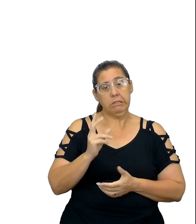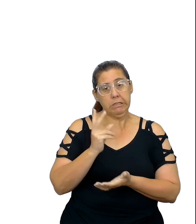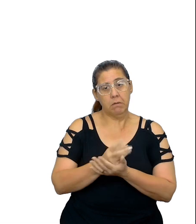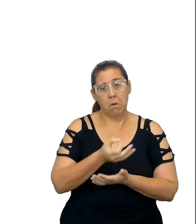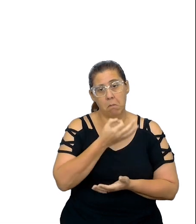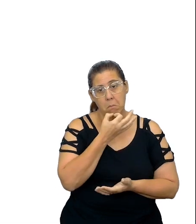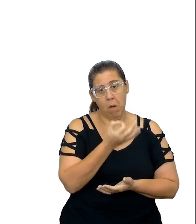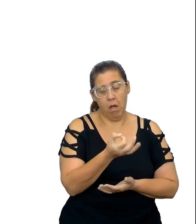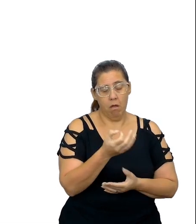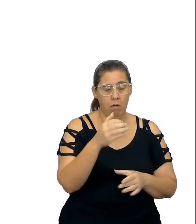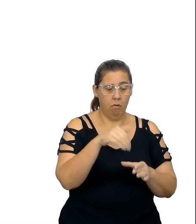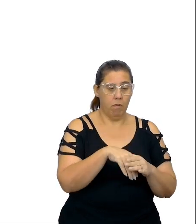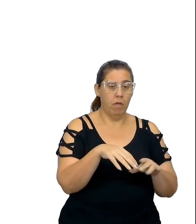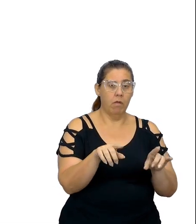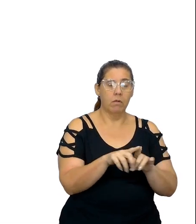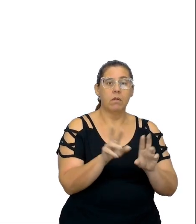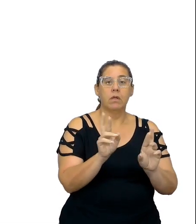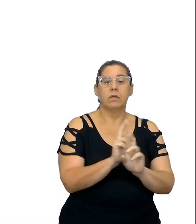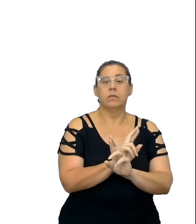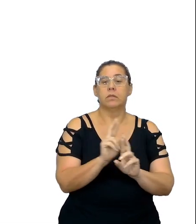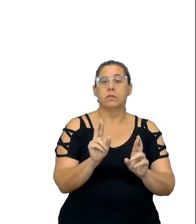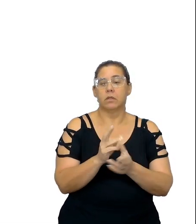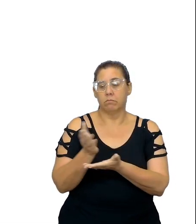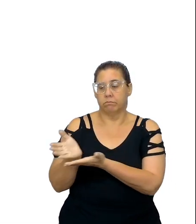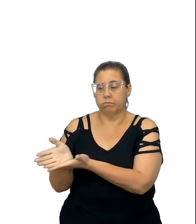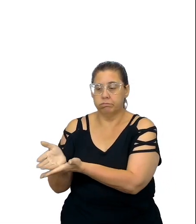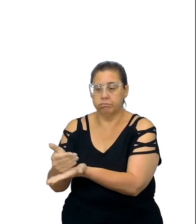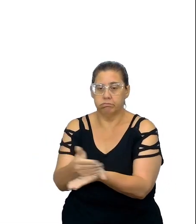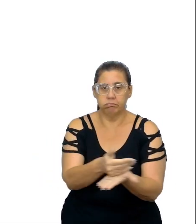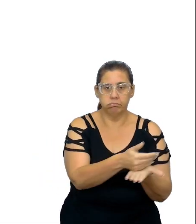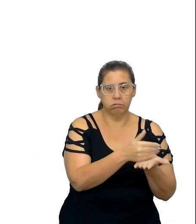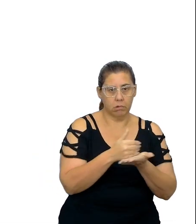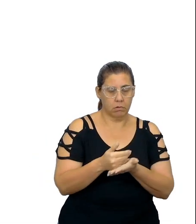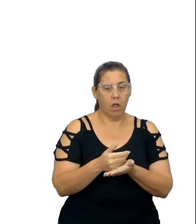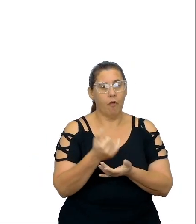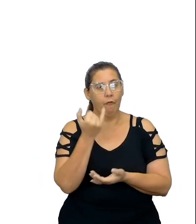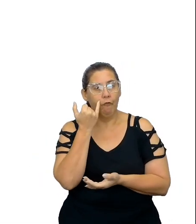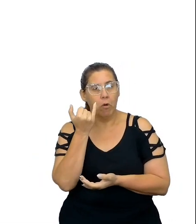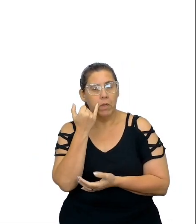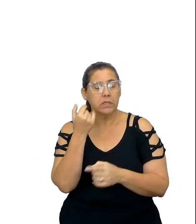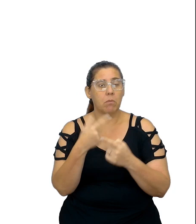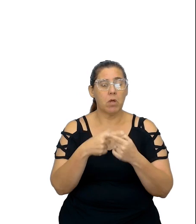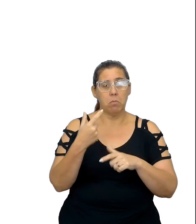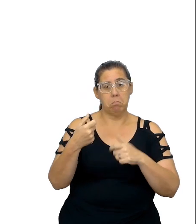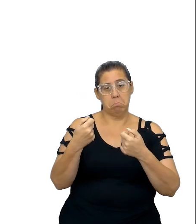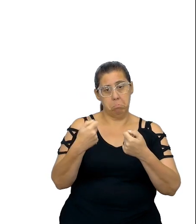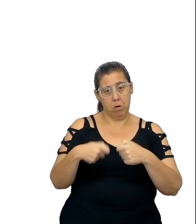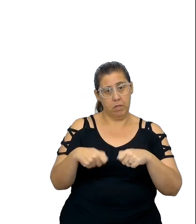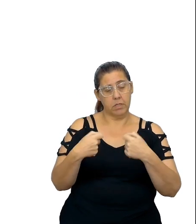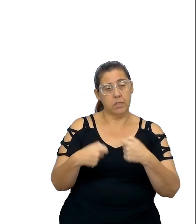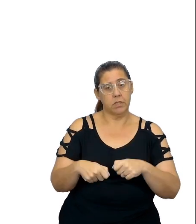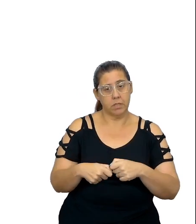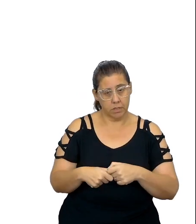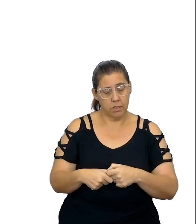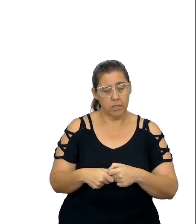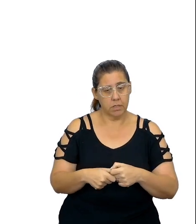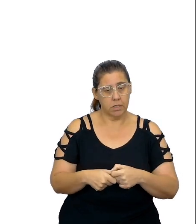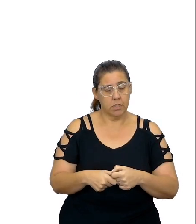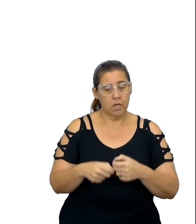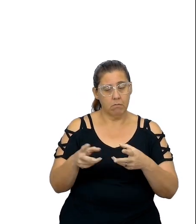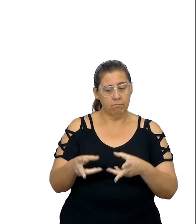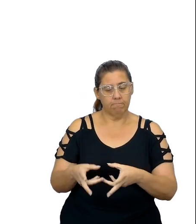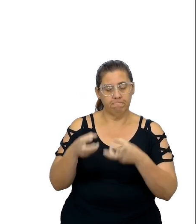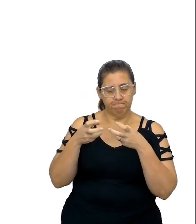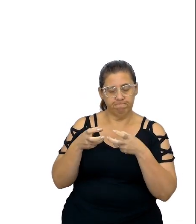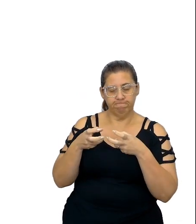e aí está dentro também da relação da curadoria da informação, porque o professor precisa ter esse olhar macro, né,